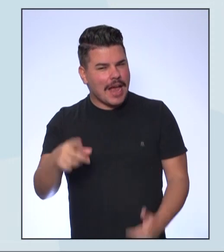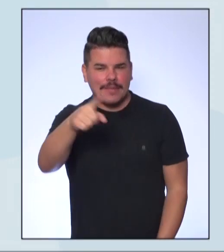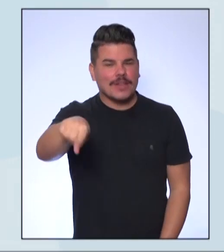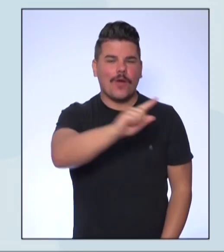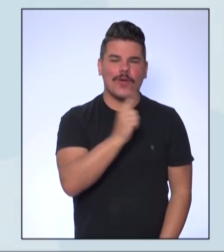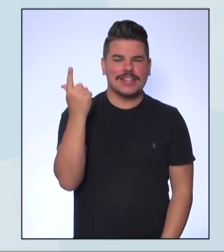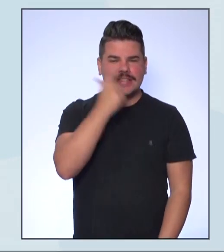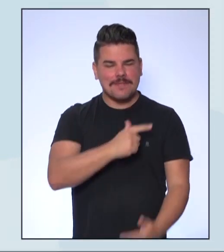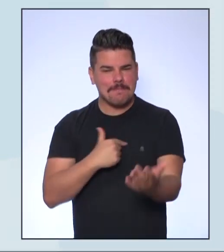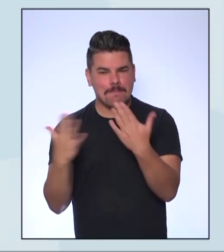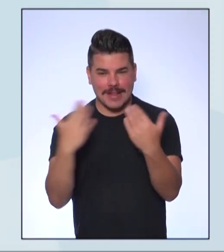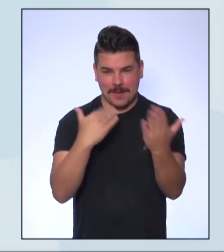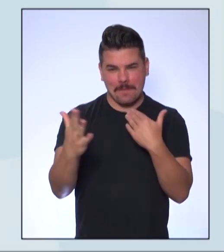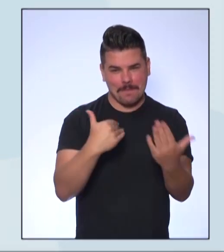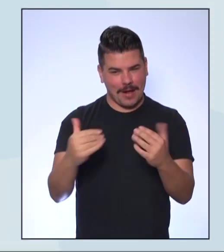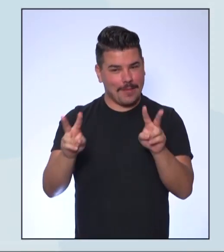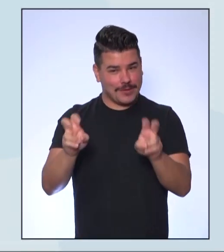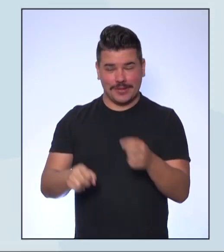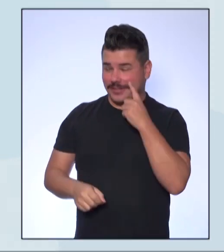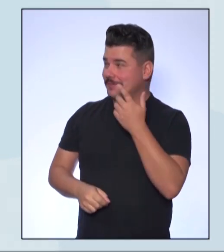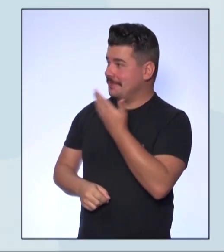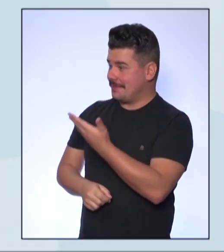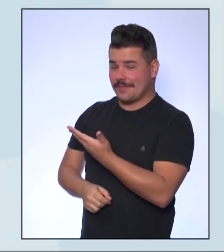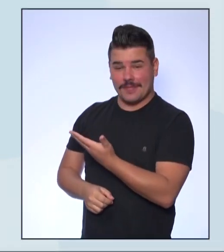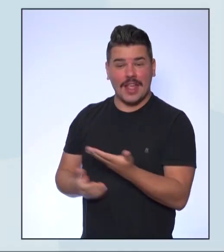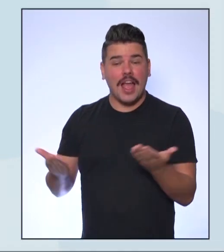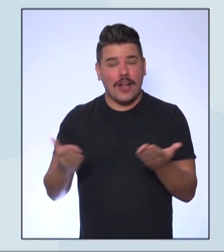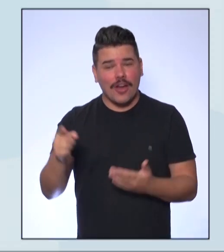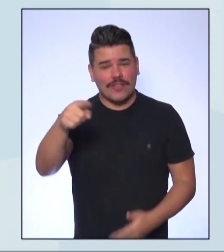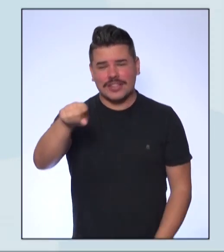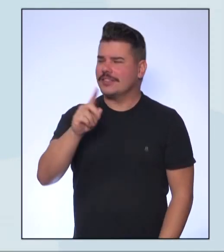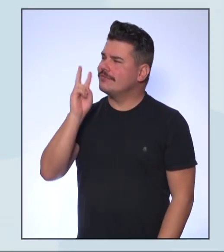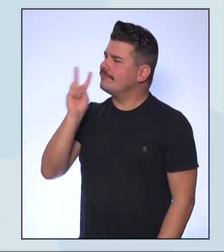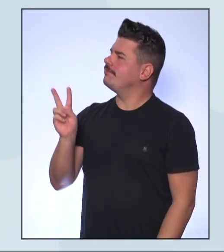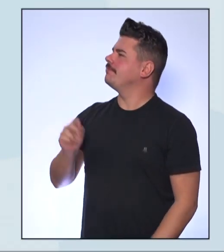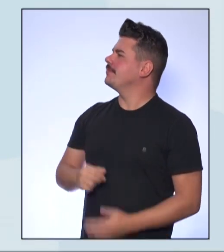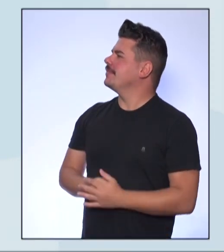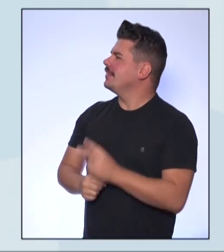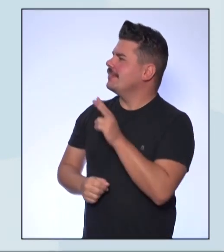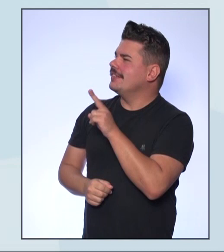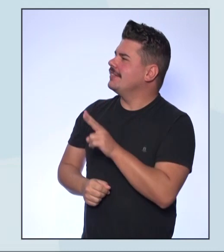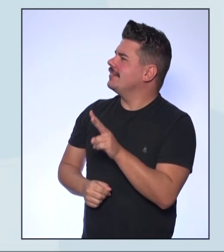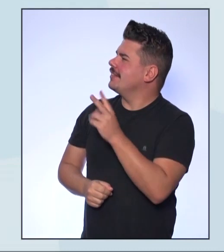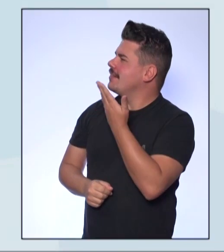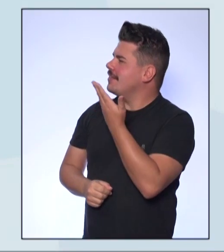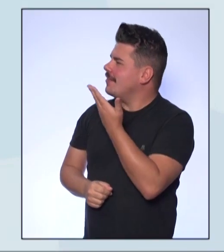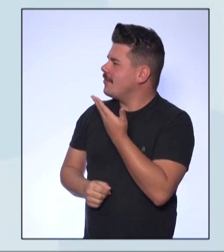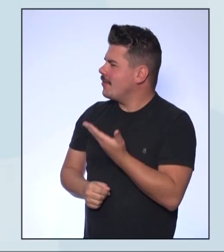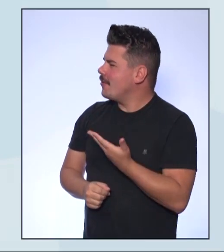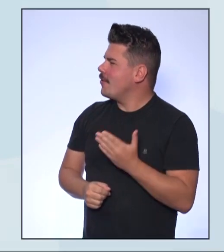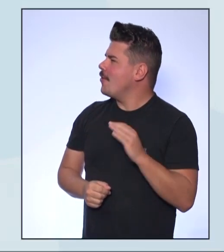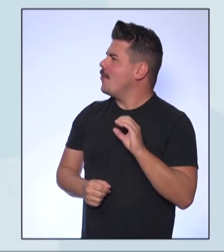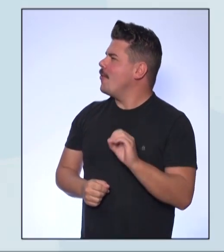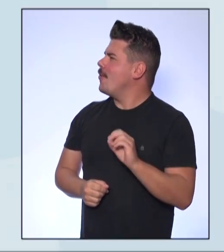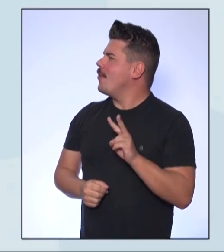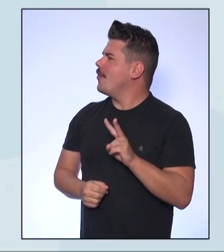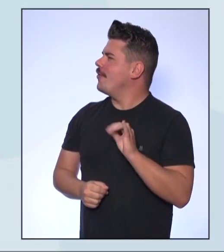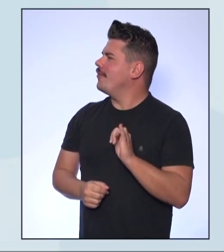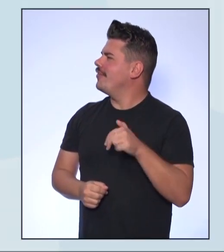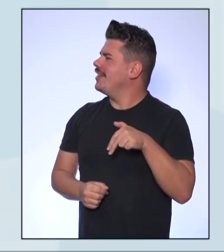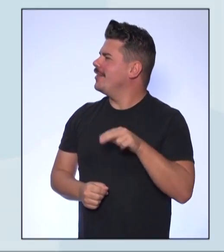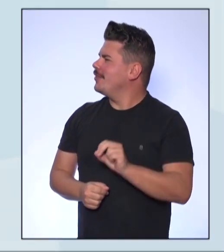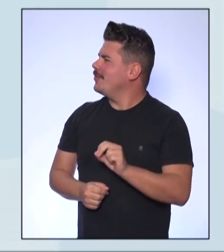poder bater um papo sobre nesse momento, né? Eles vão observar a imagem, né? Ouvindo